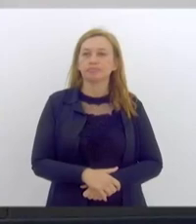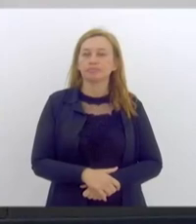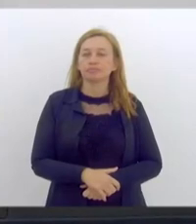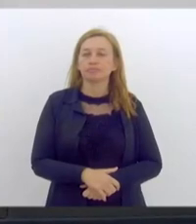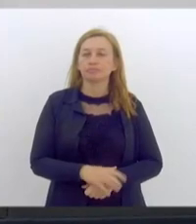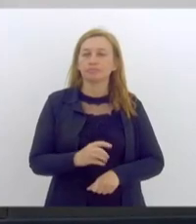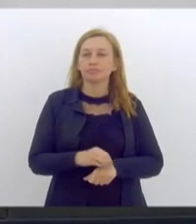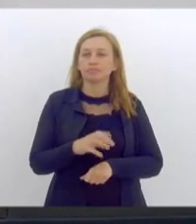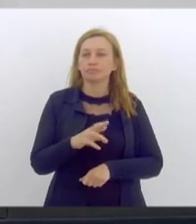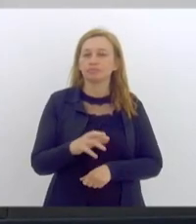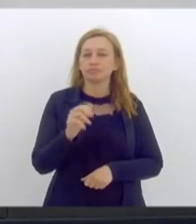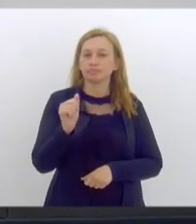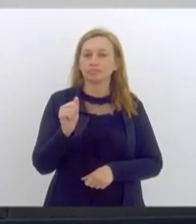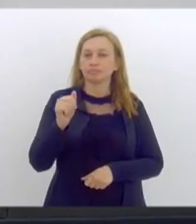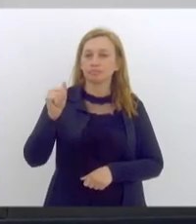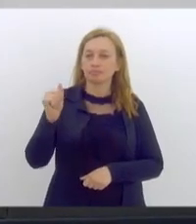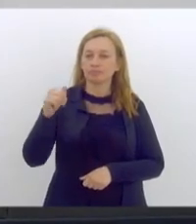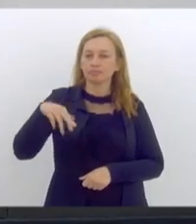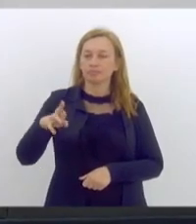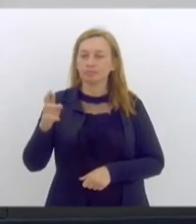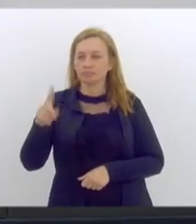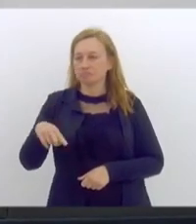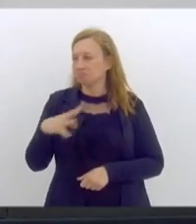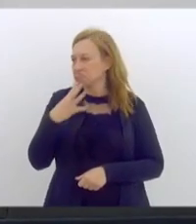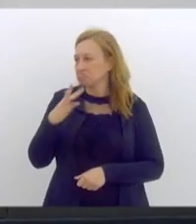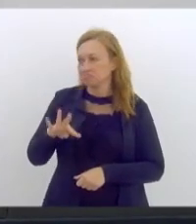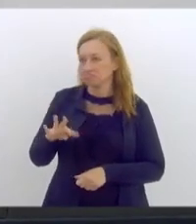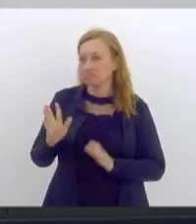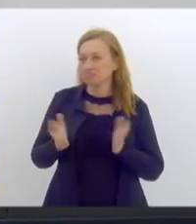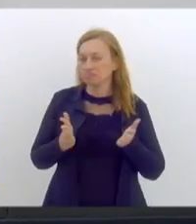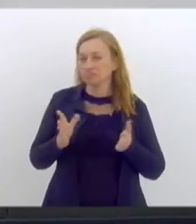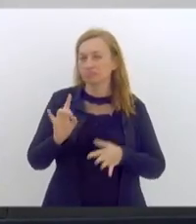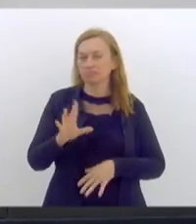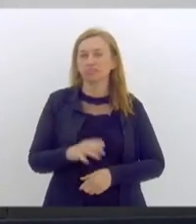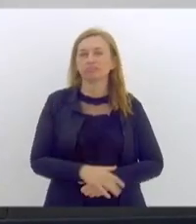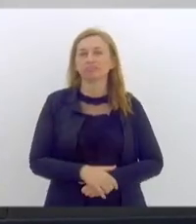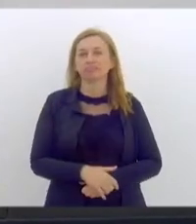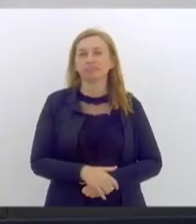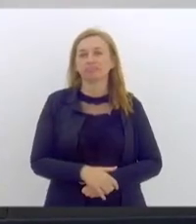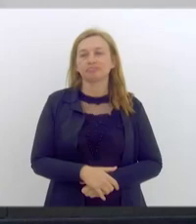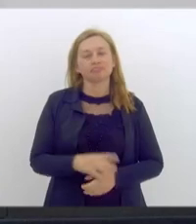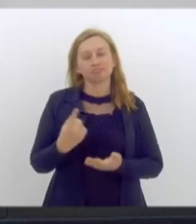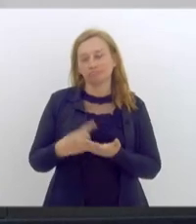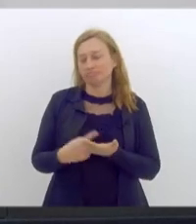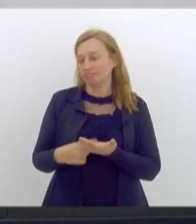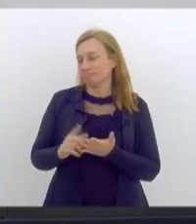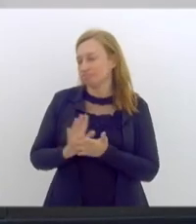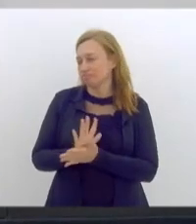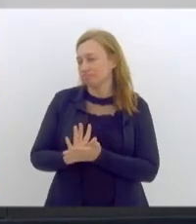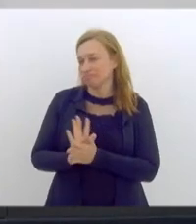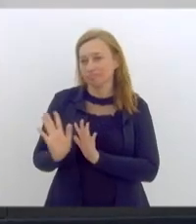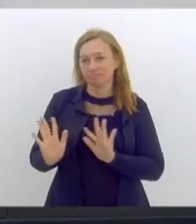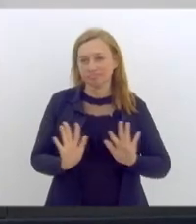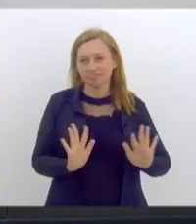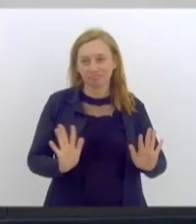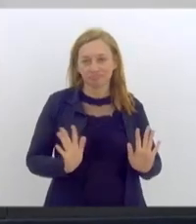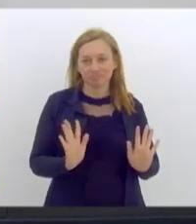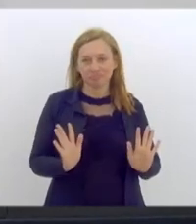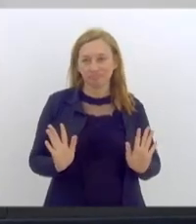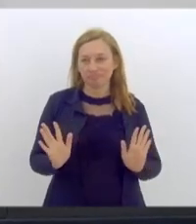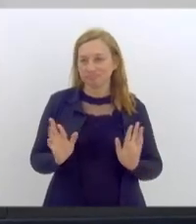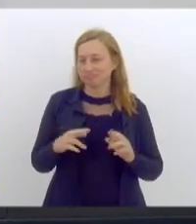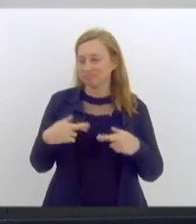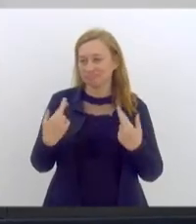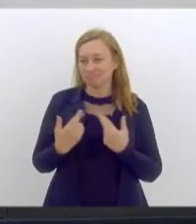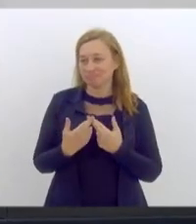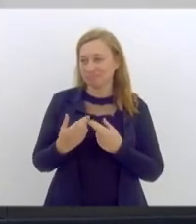do Dr André eu não conheço não tô conhecendo Doutor André agora não combinou nada não fez reunião